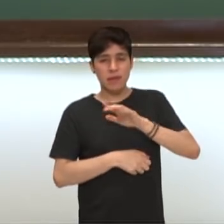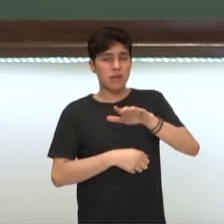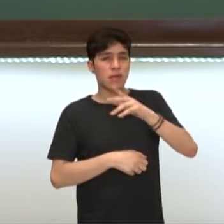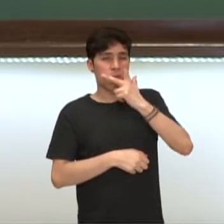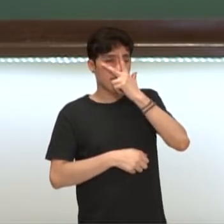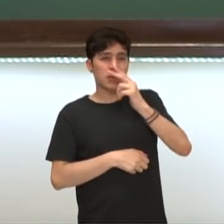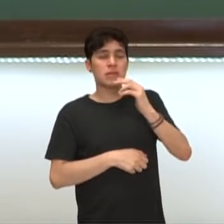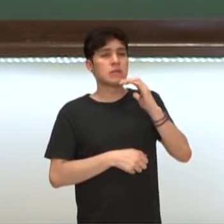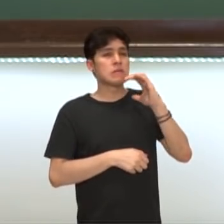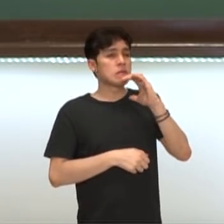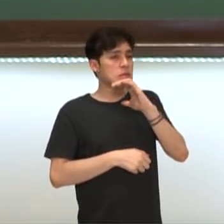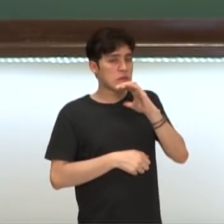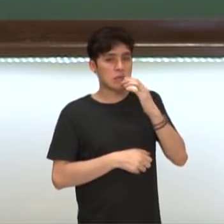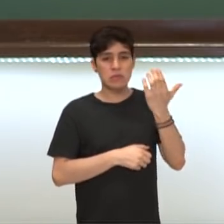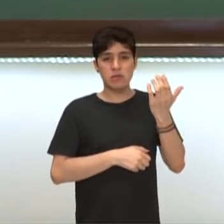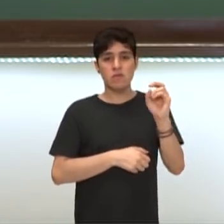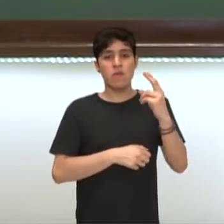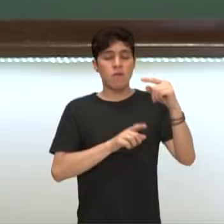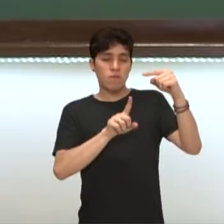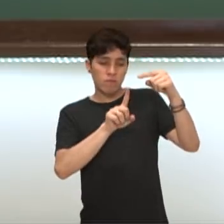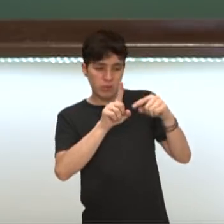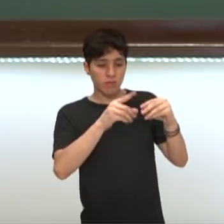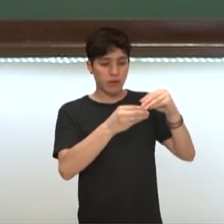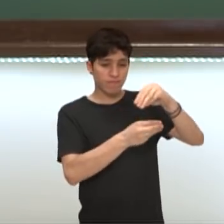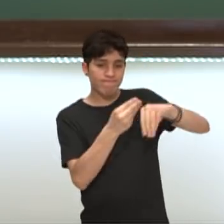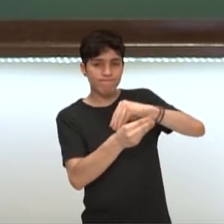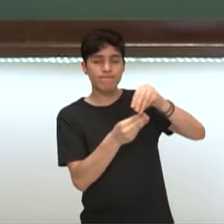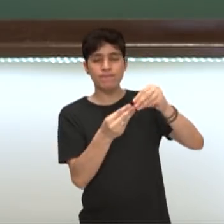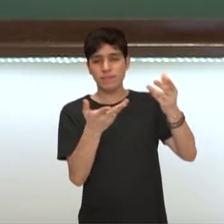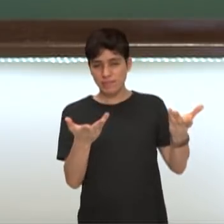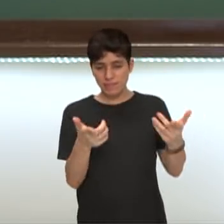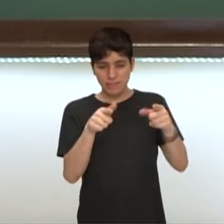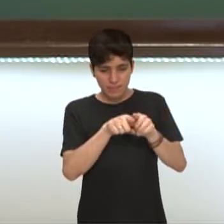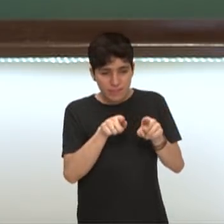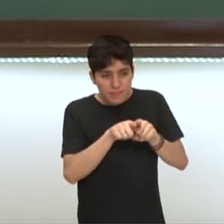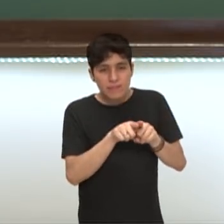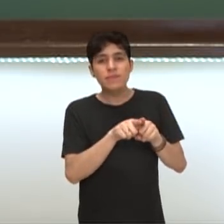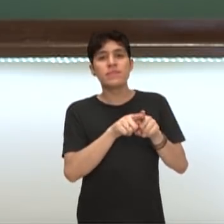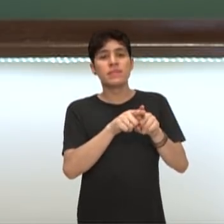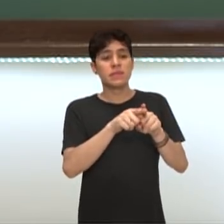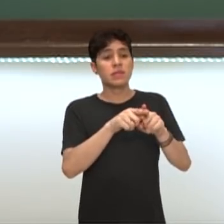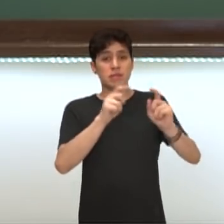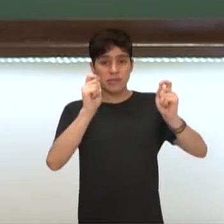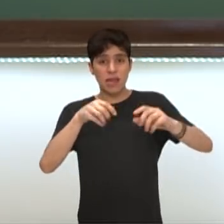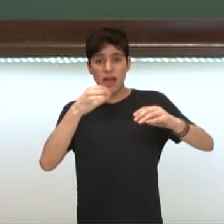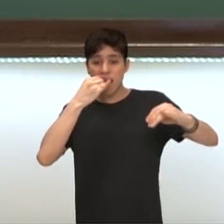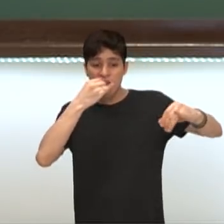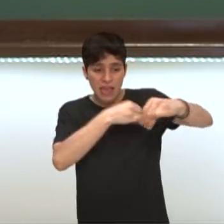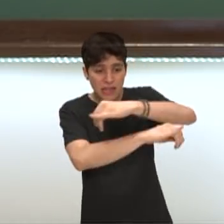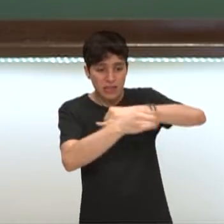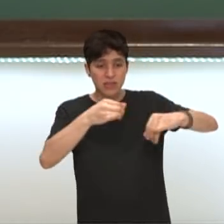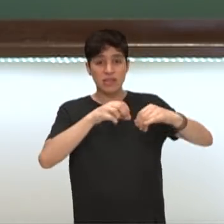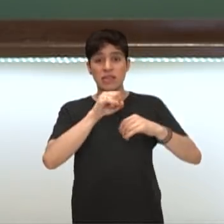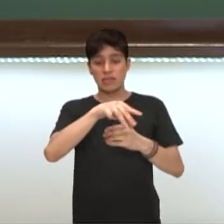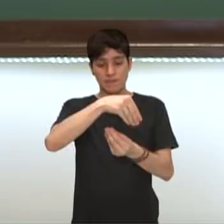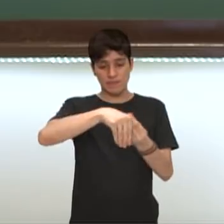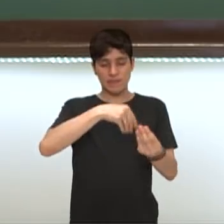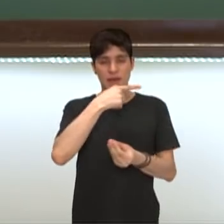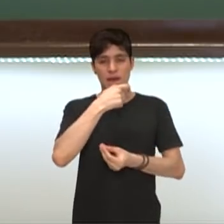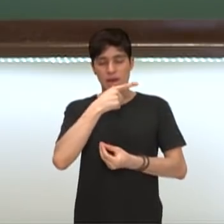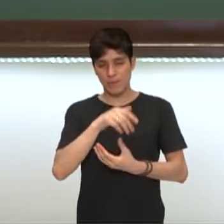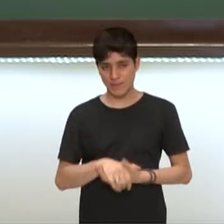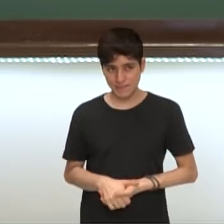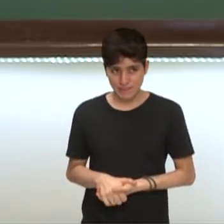uma baixa temperatura ali para que haja fusão ou ebulição, além de conduzirem corrente elétrica quando dissolvidos em água.